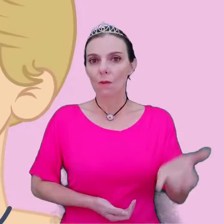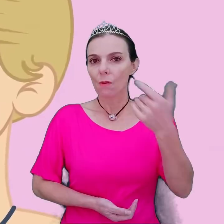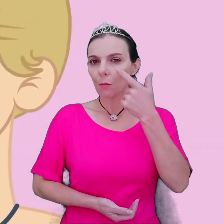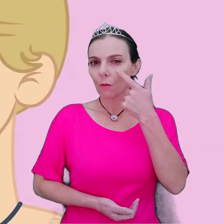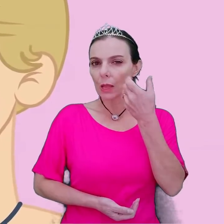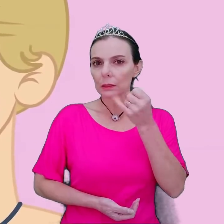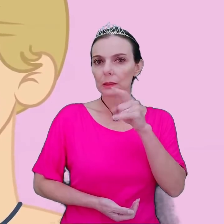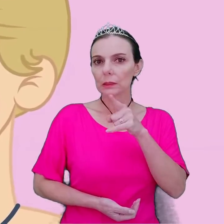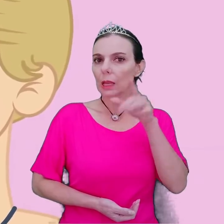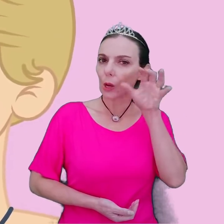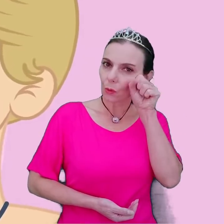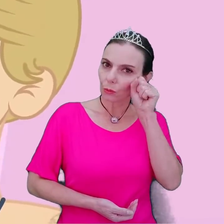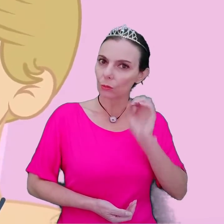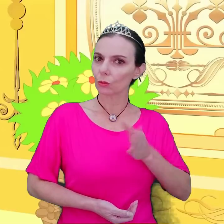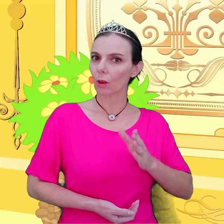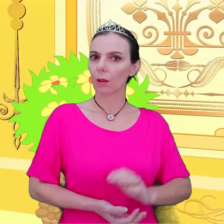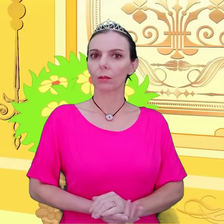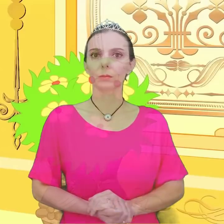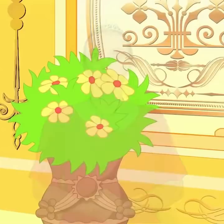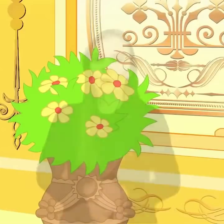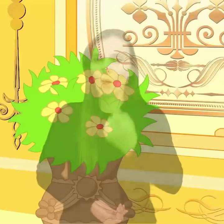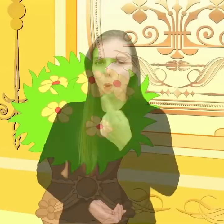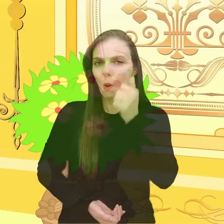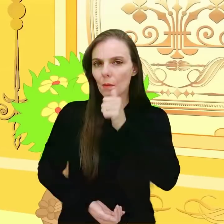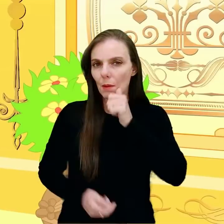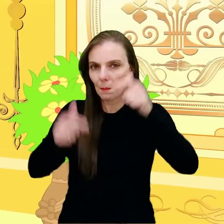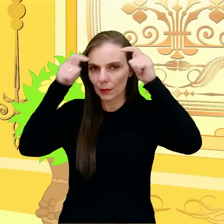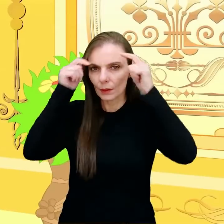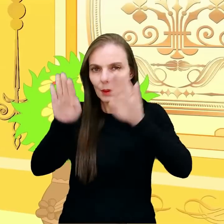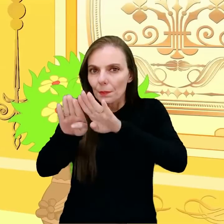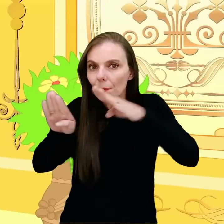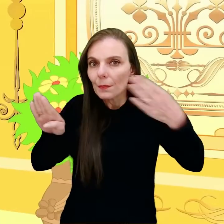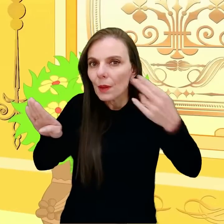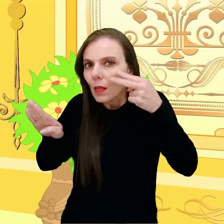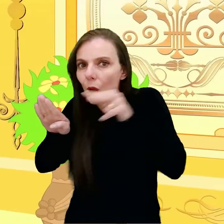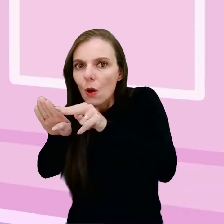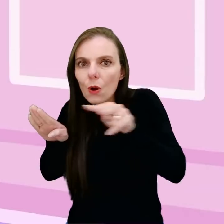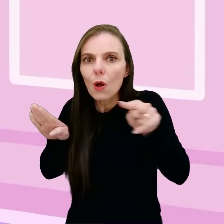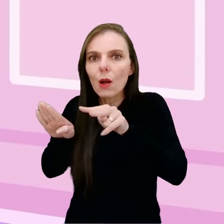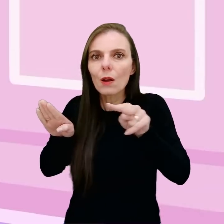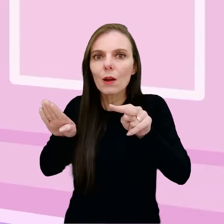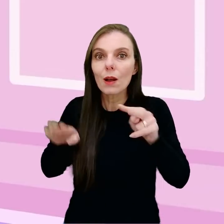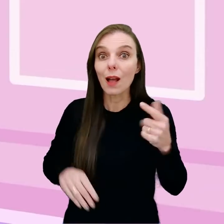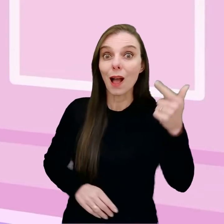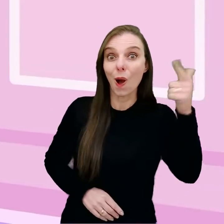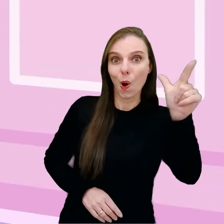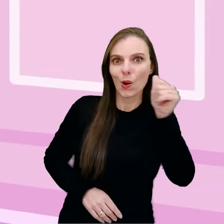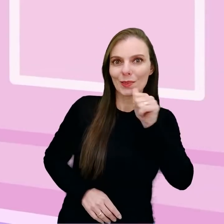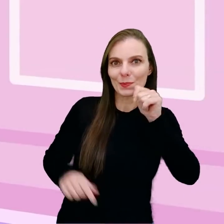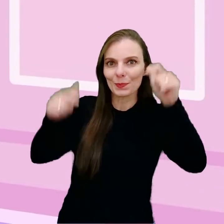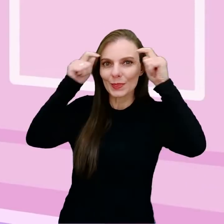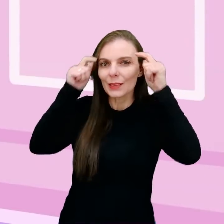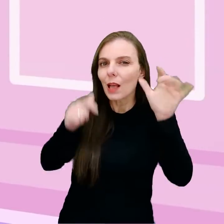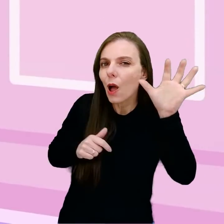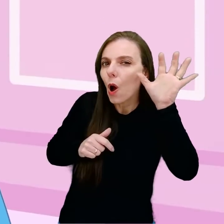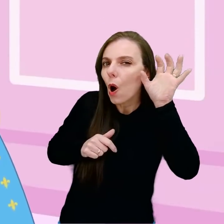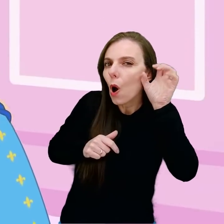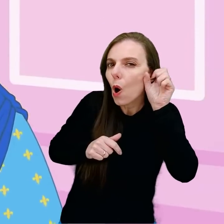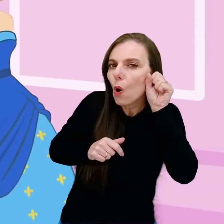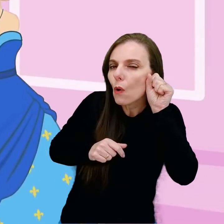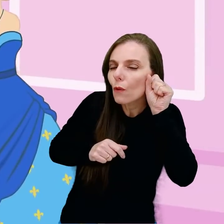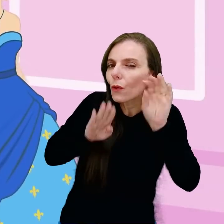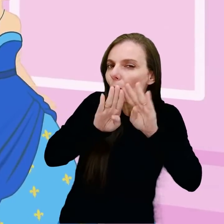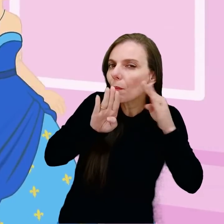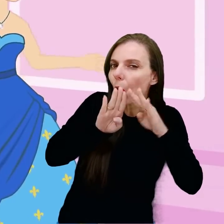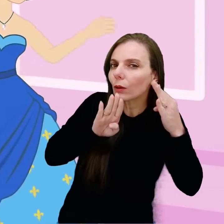Vamos ver se ele já dormiu. Uma das princesas abriu a porta e olhou para fora. E outra princesa